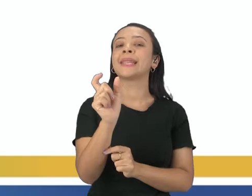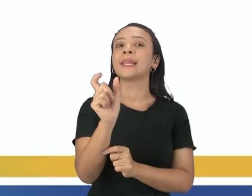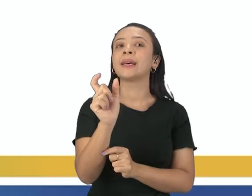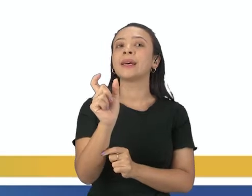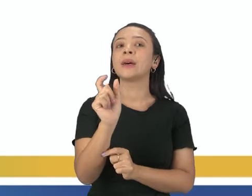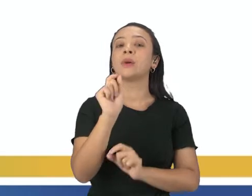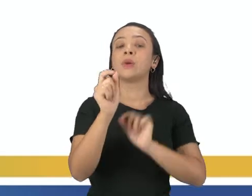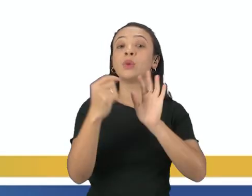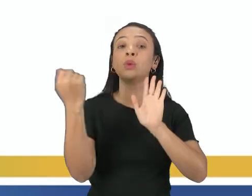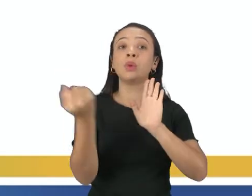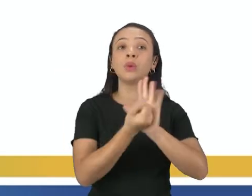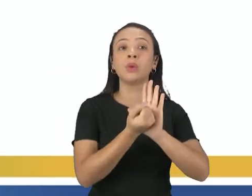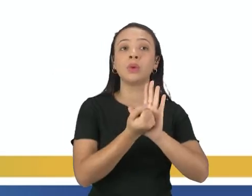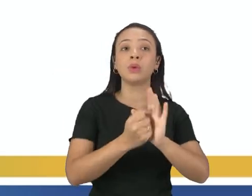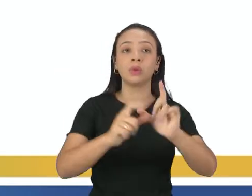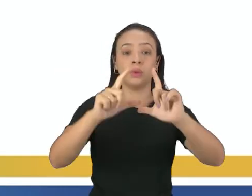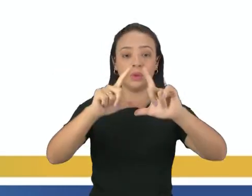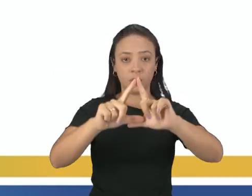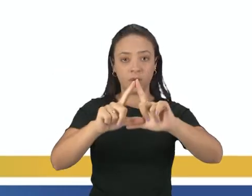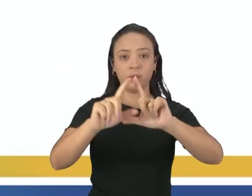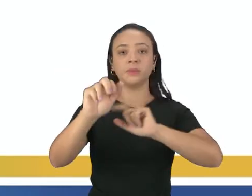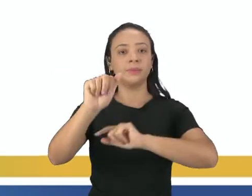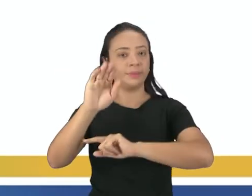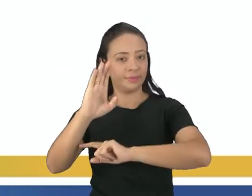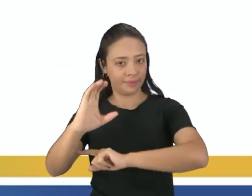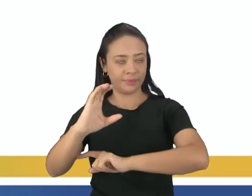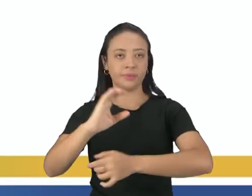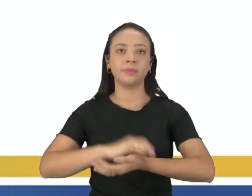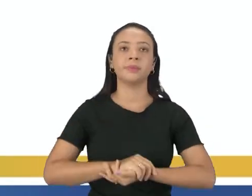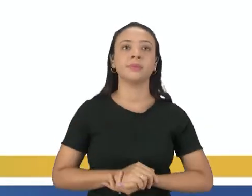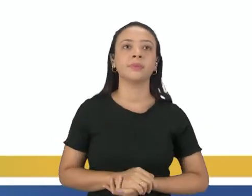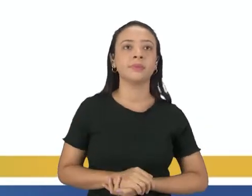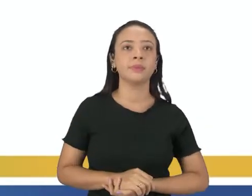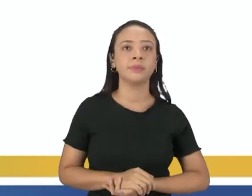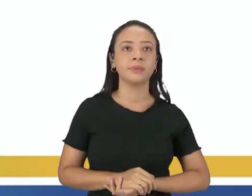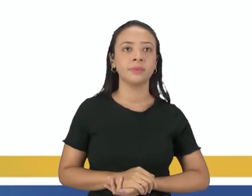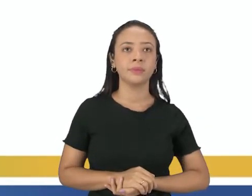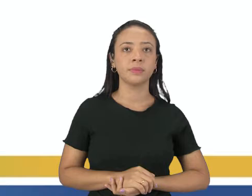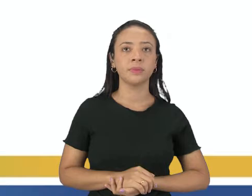né, pelo símbolo de triângulo ABC.